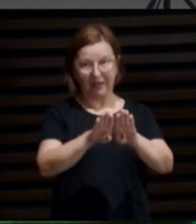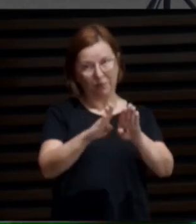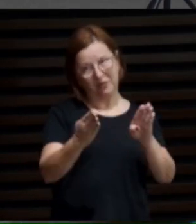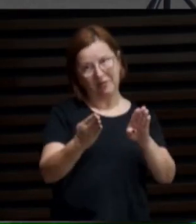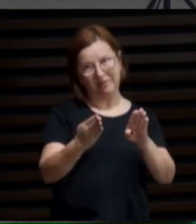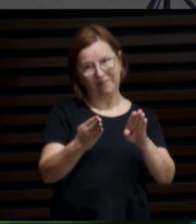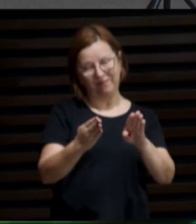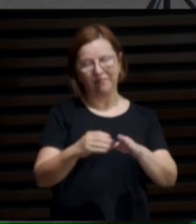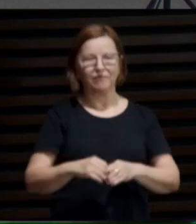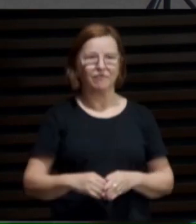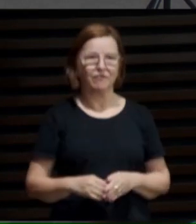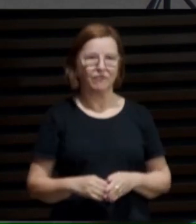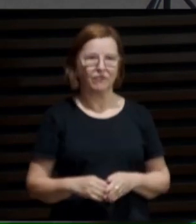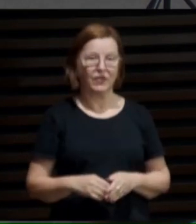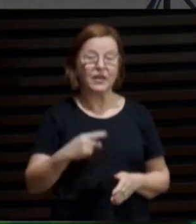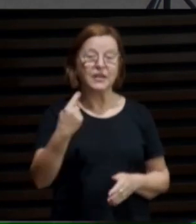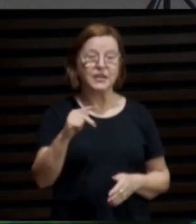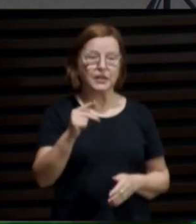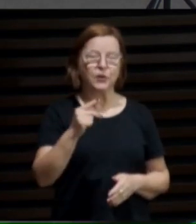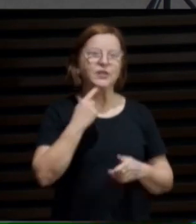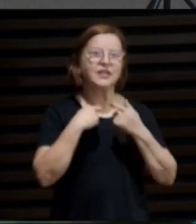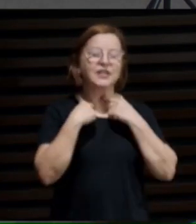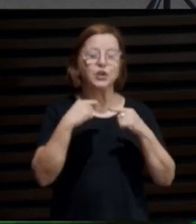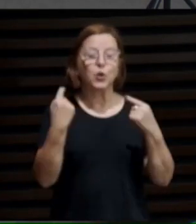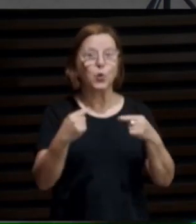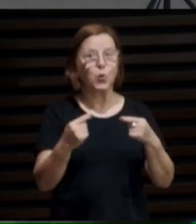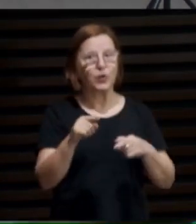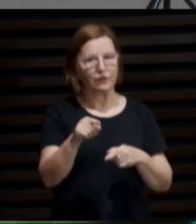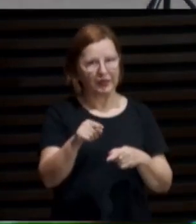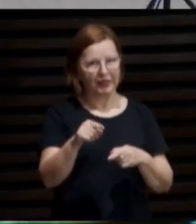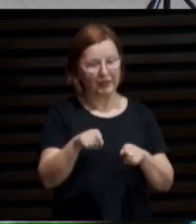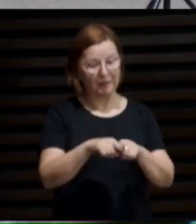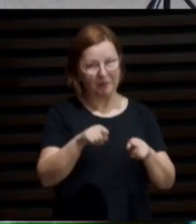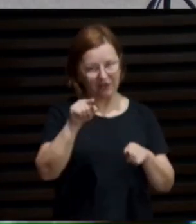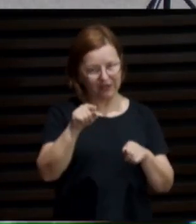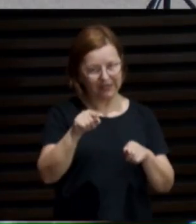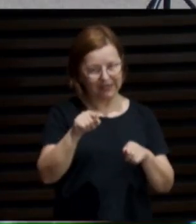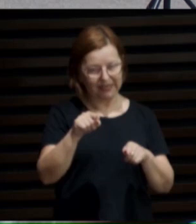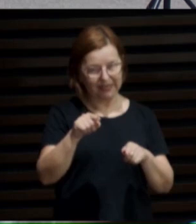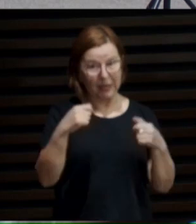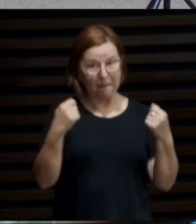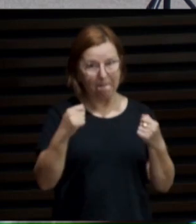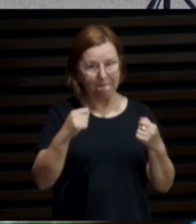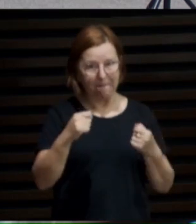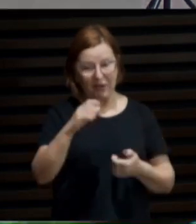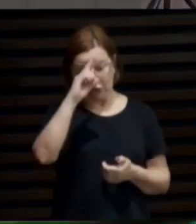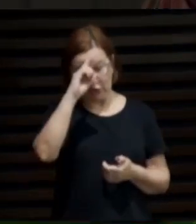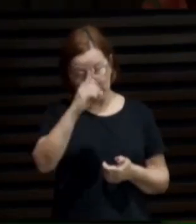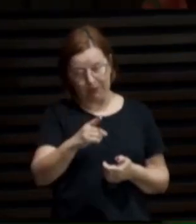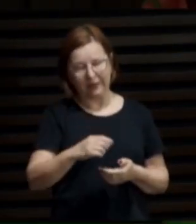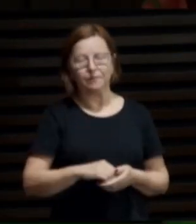seu desejo será contra ti, mas a ti cumpre dominá-lo. E é muito interessante, amados, que